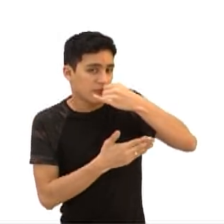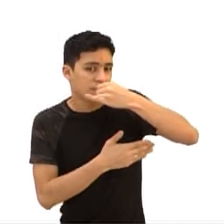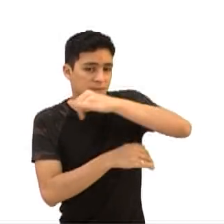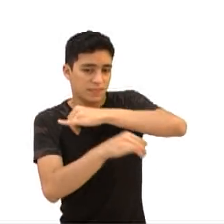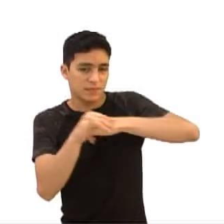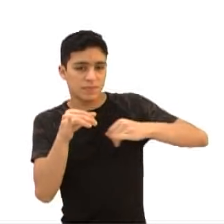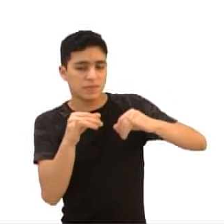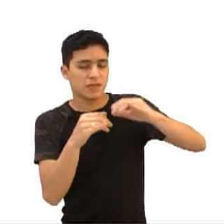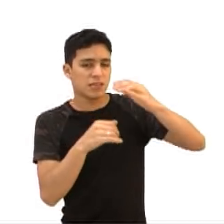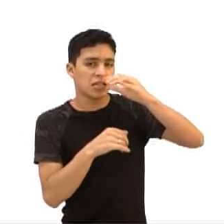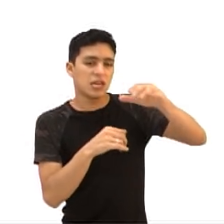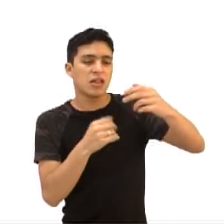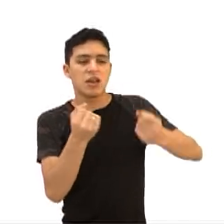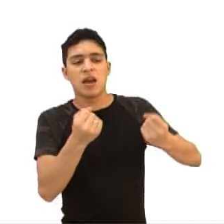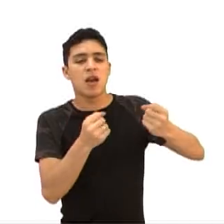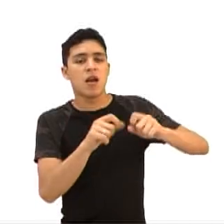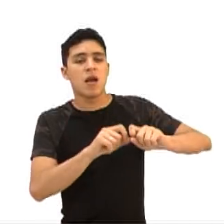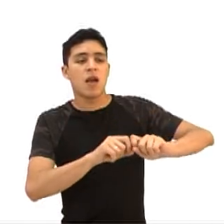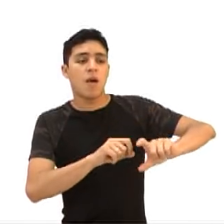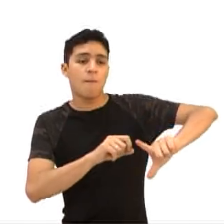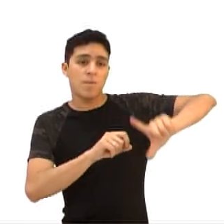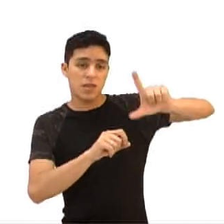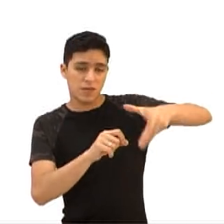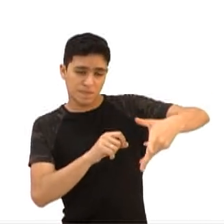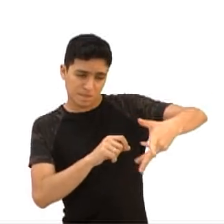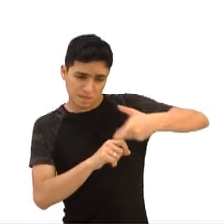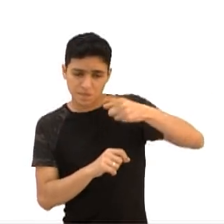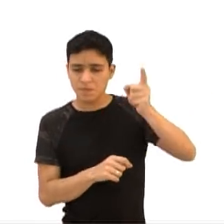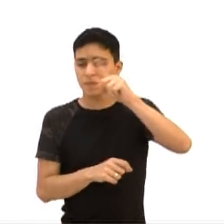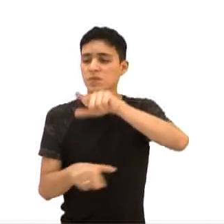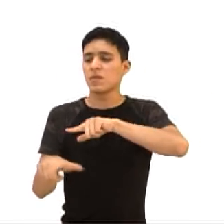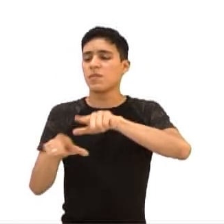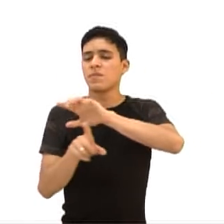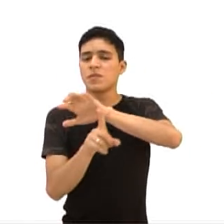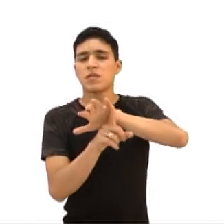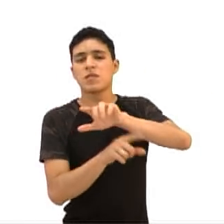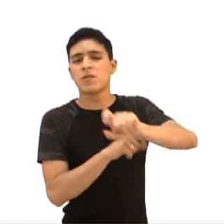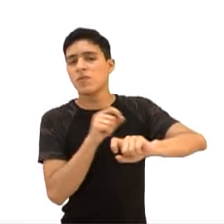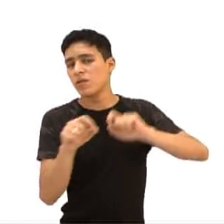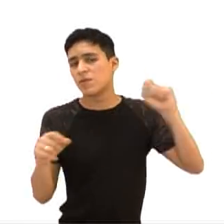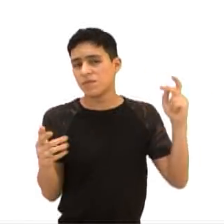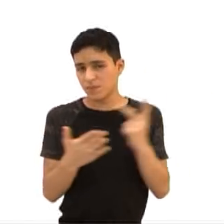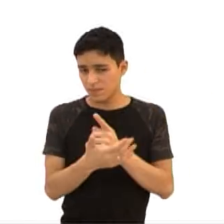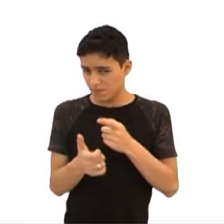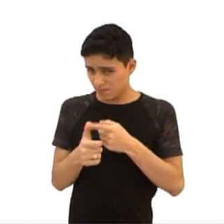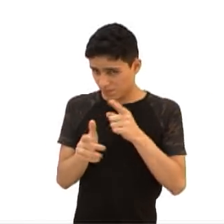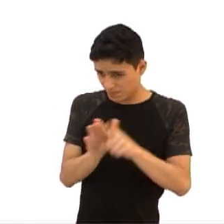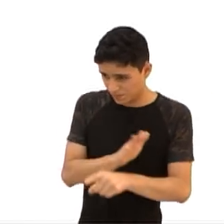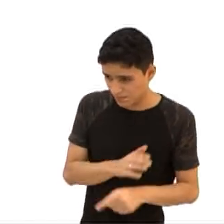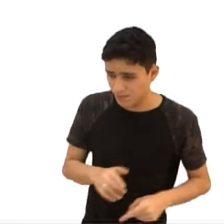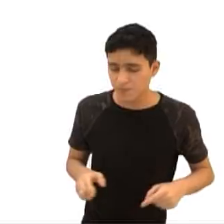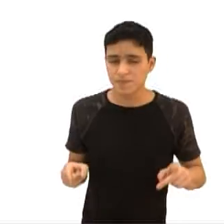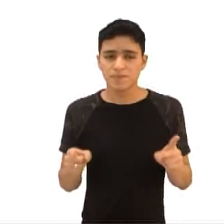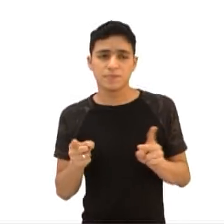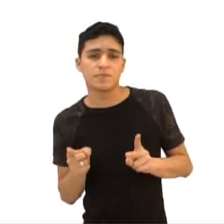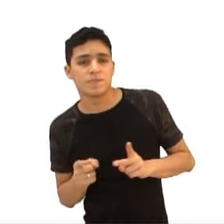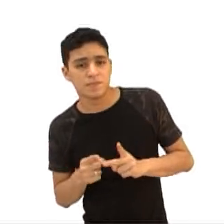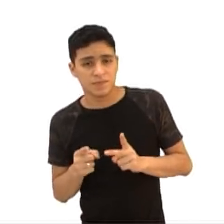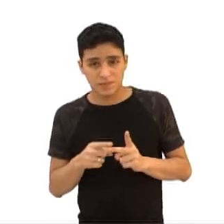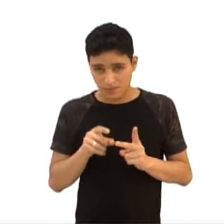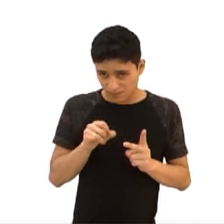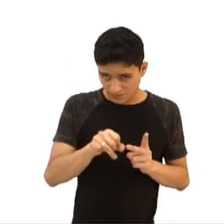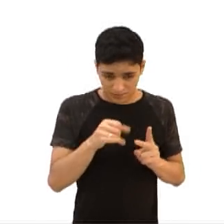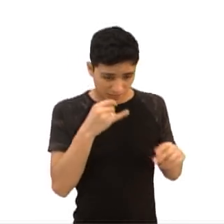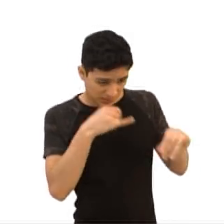um automóvel aumenta, o que ocorre com o trabalho das forças sobre ele? Essa é a primeira pergunta. Segundo, se a